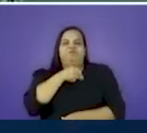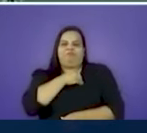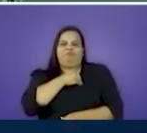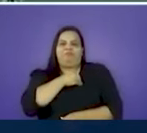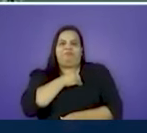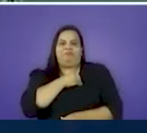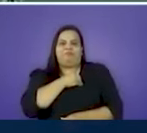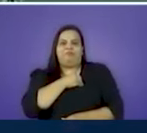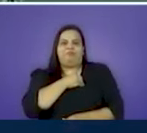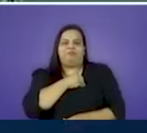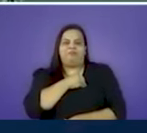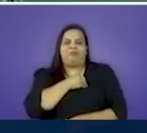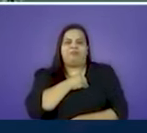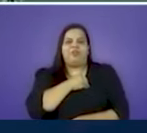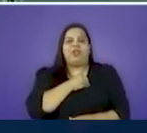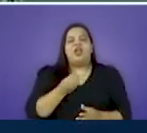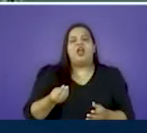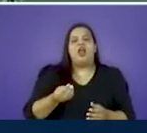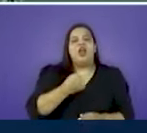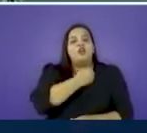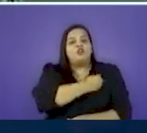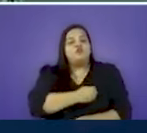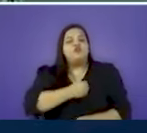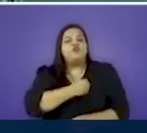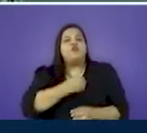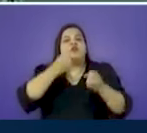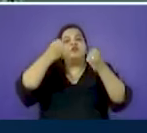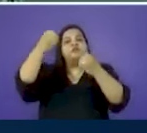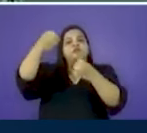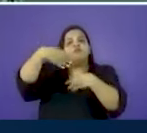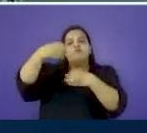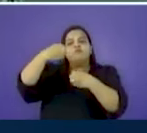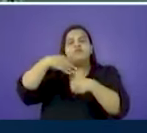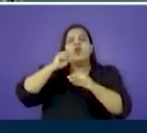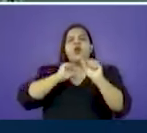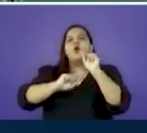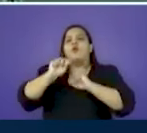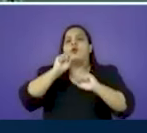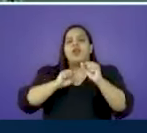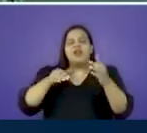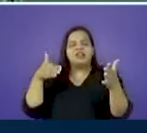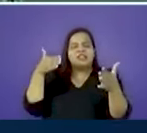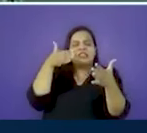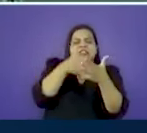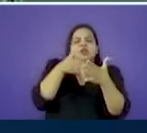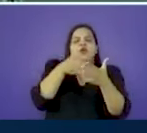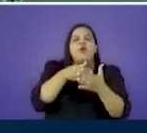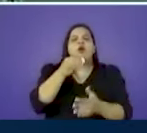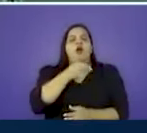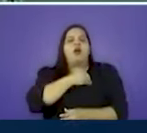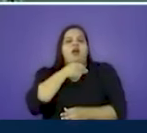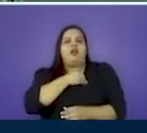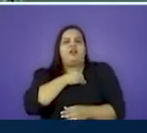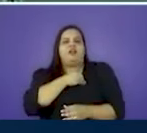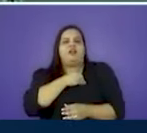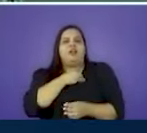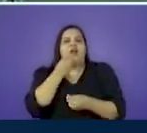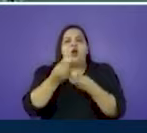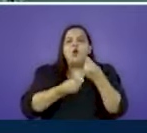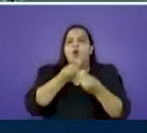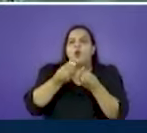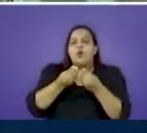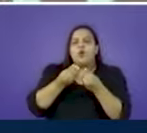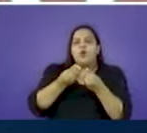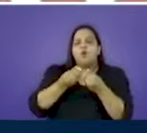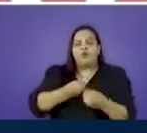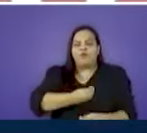o versículo 2 do capítulo 2, o apóstolo João nos ensina como enfrentar o pecado. Porque só se anda na luz quando